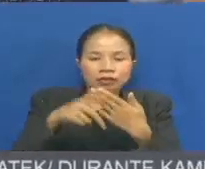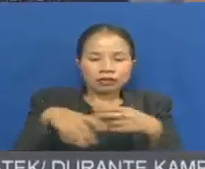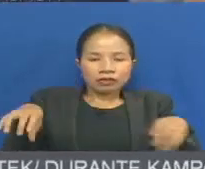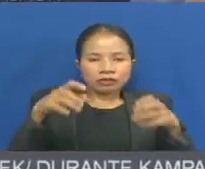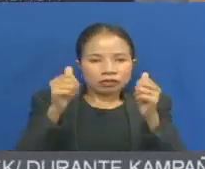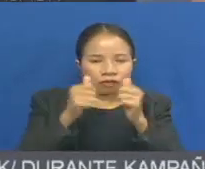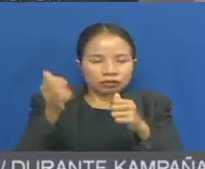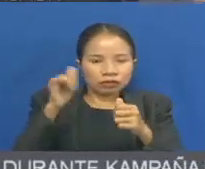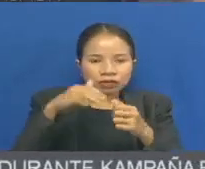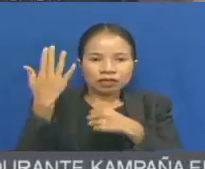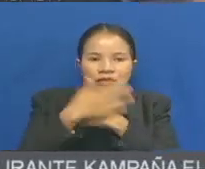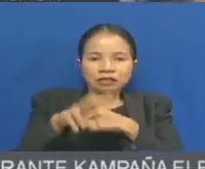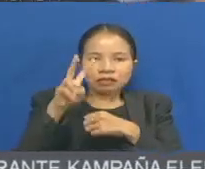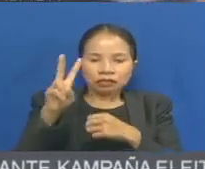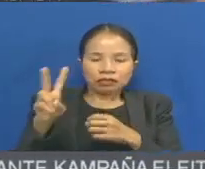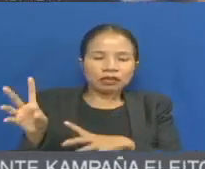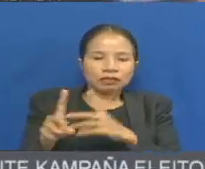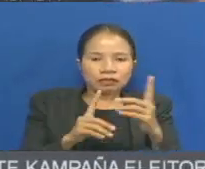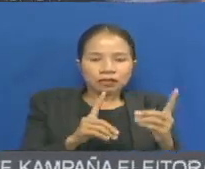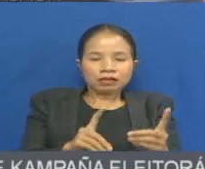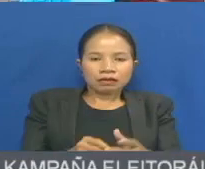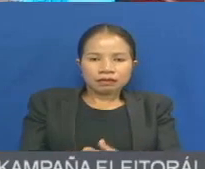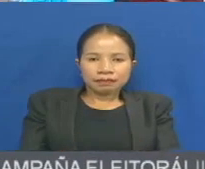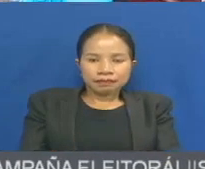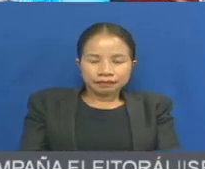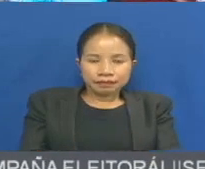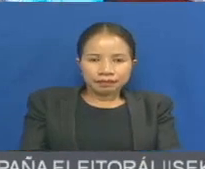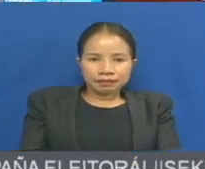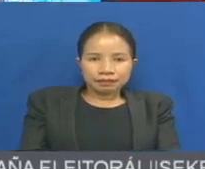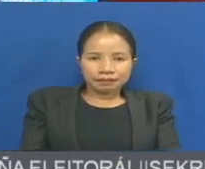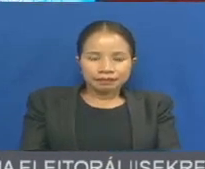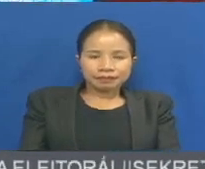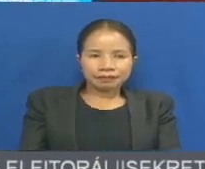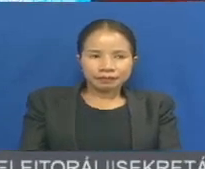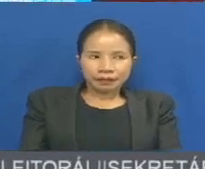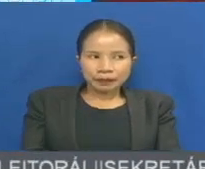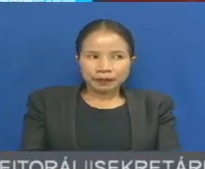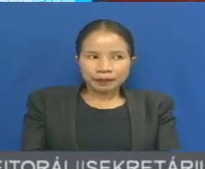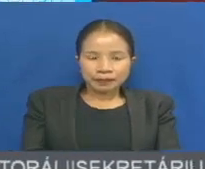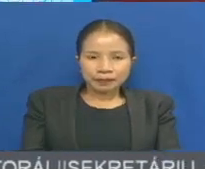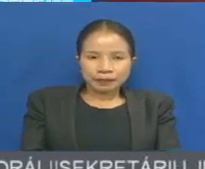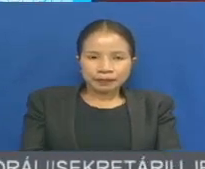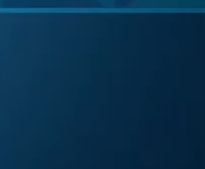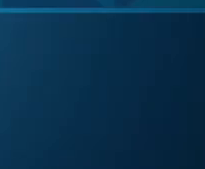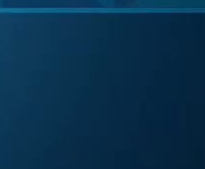Sira, nebe Nação Ruané realiza ona. Timóteo Guzmão, Alexandre dos Santos,